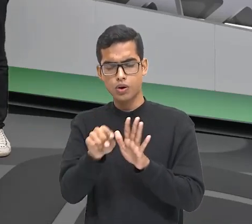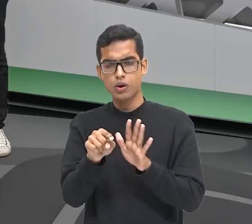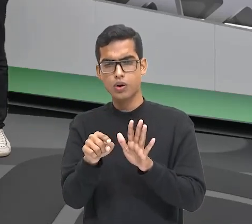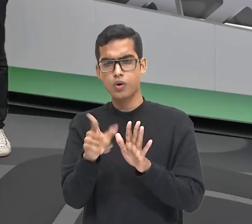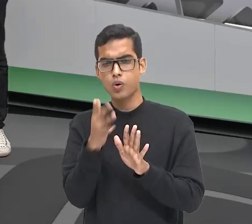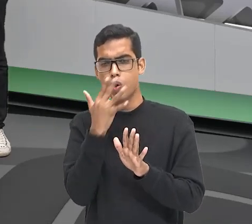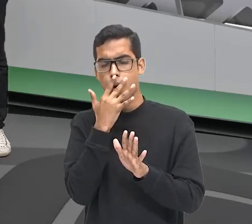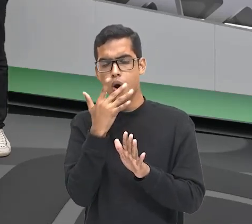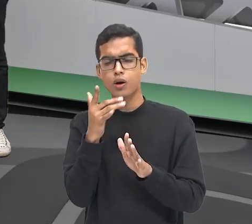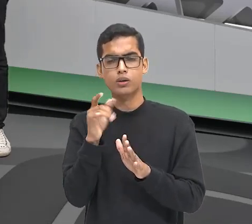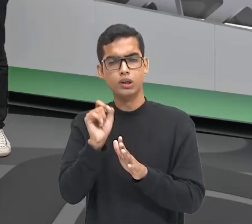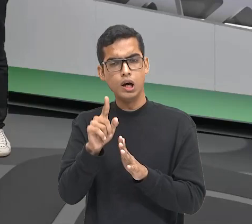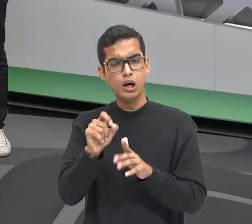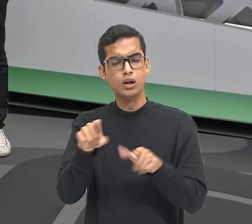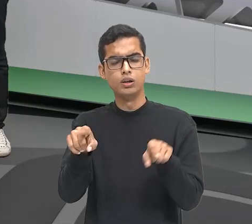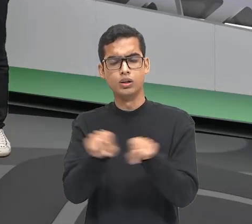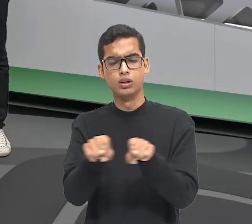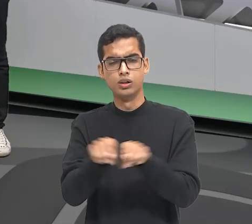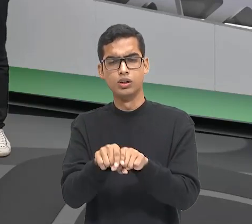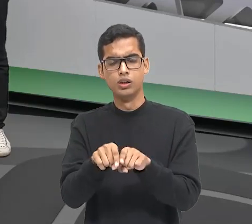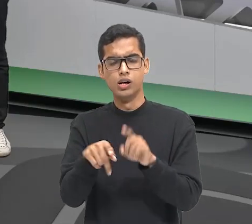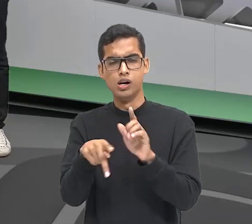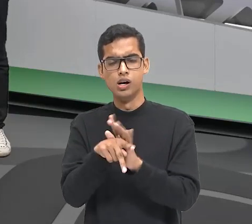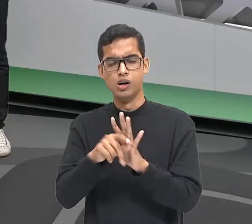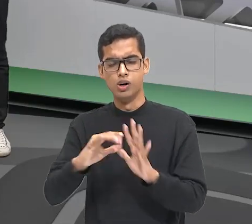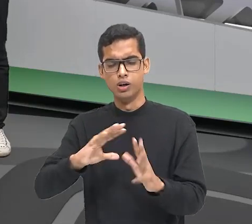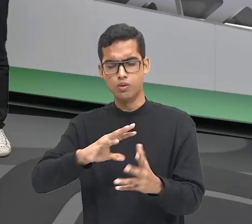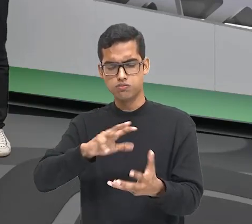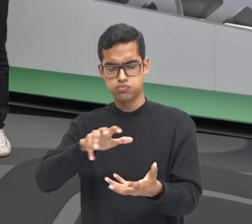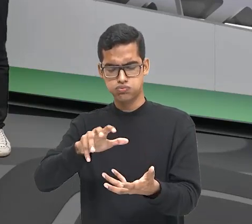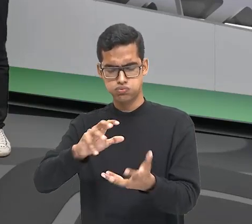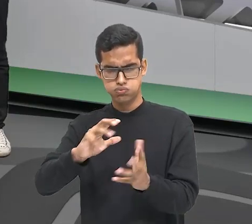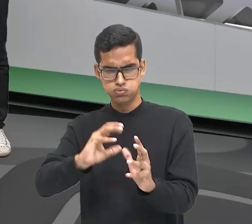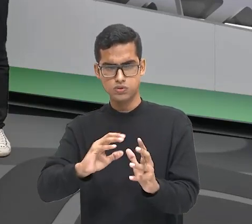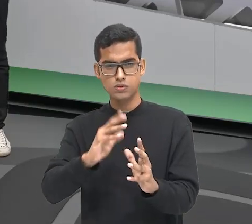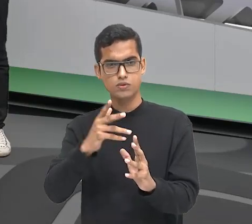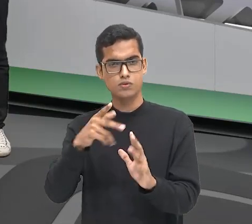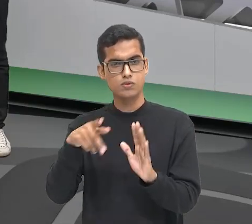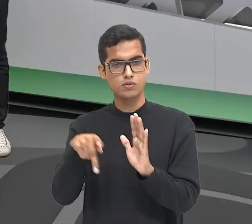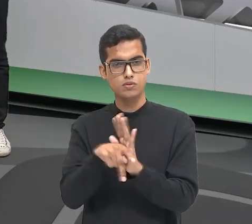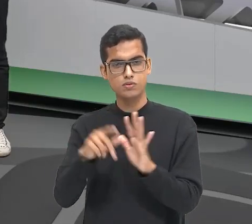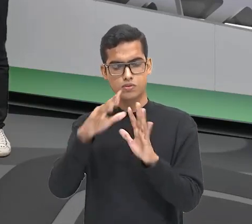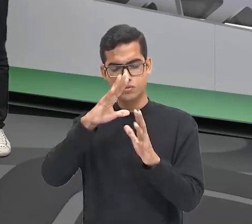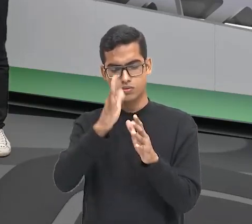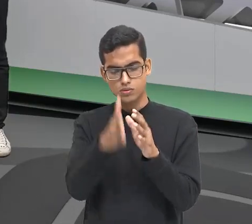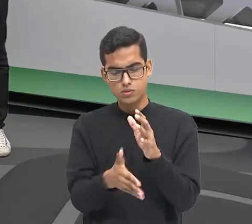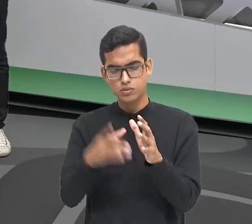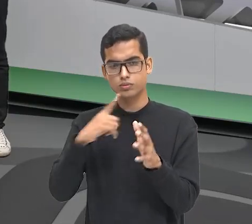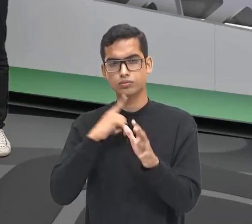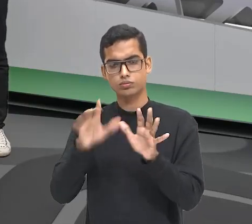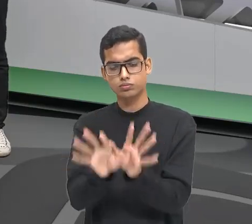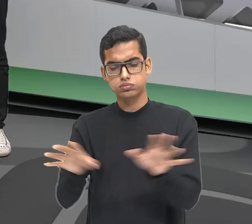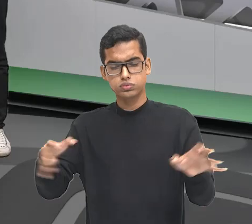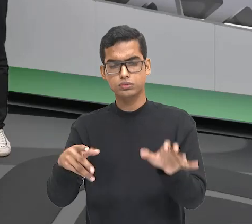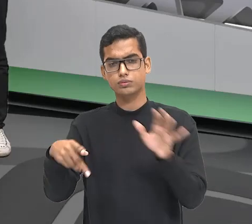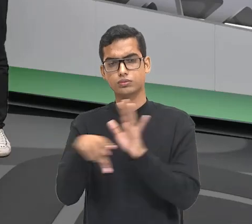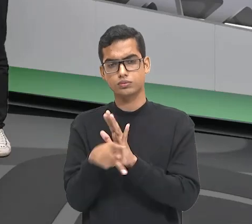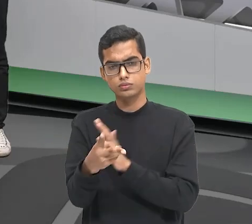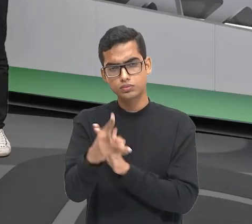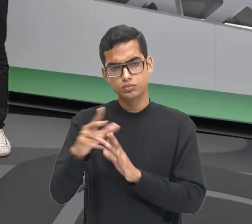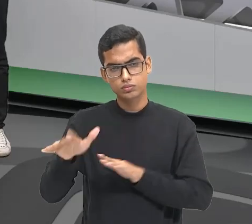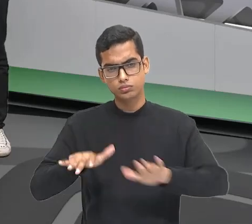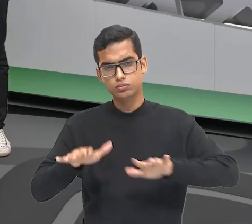ali marcado, outras em azuis, então o planeta todo ele vai ser dividido nessas placas. E essas placas elas estão em constante